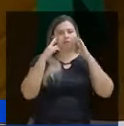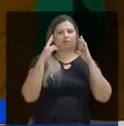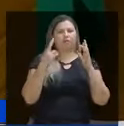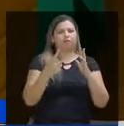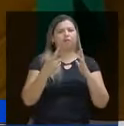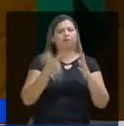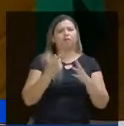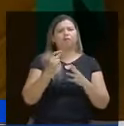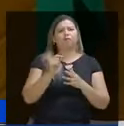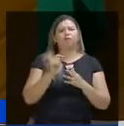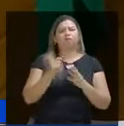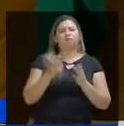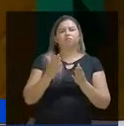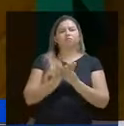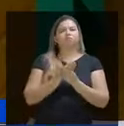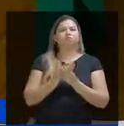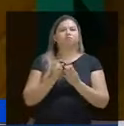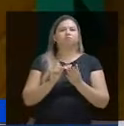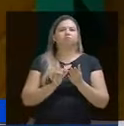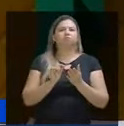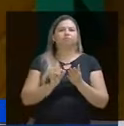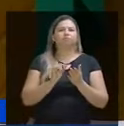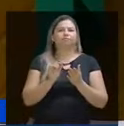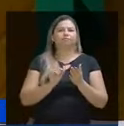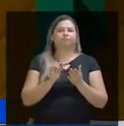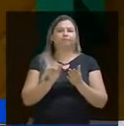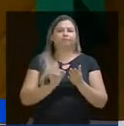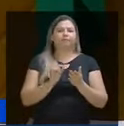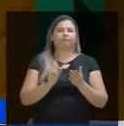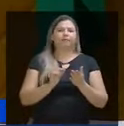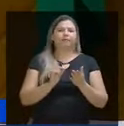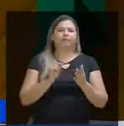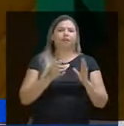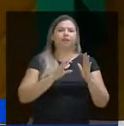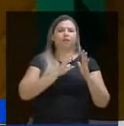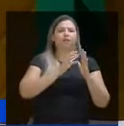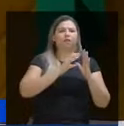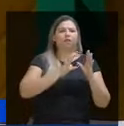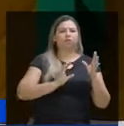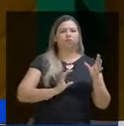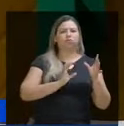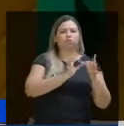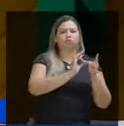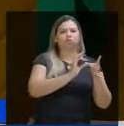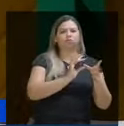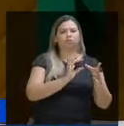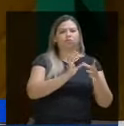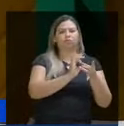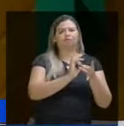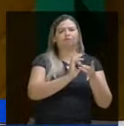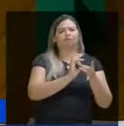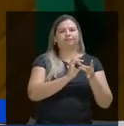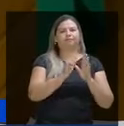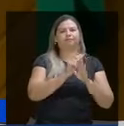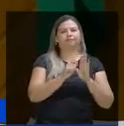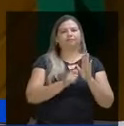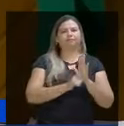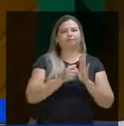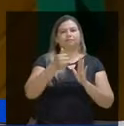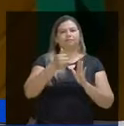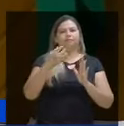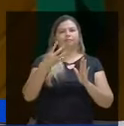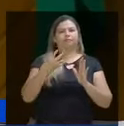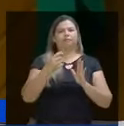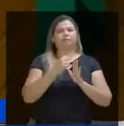ao mérito, a questão de fundo é sobre a filiação partidária, a condição de elegibilidade prevista no artigo 14,